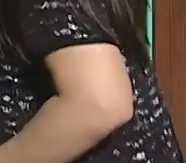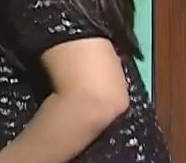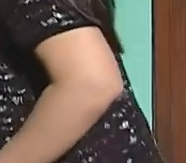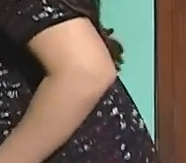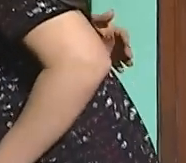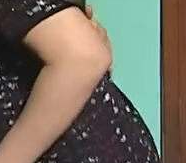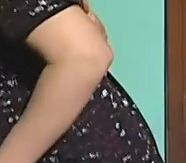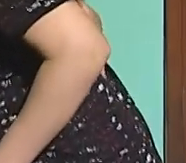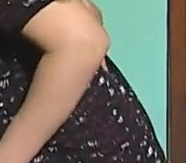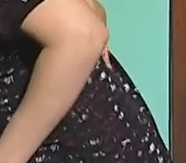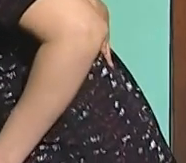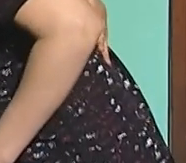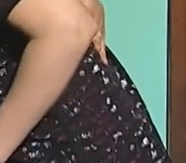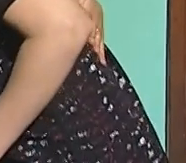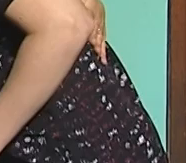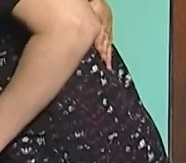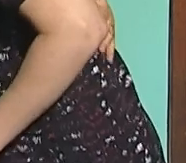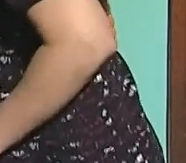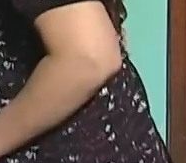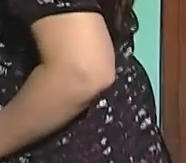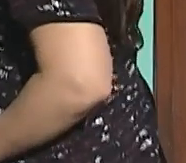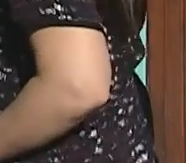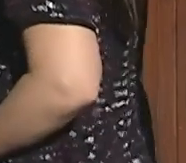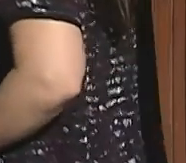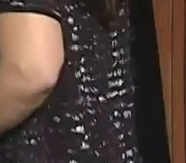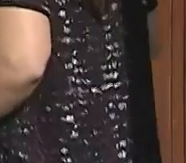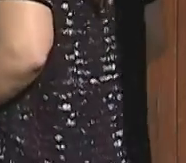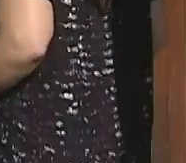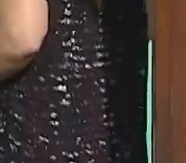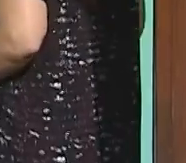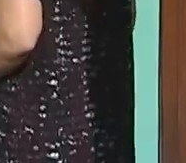o obrigada